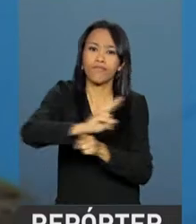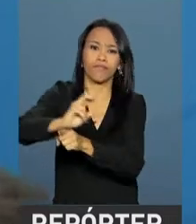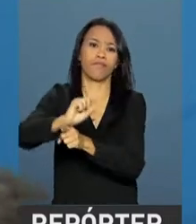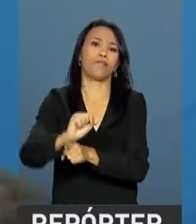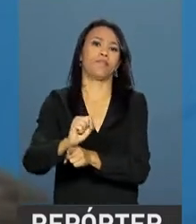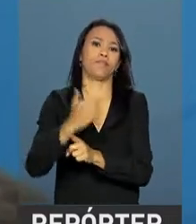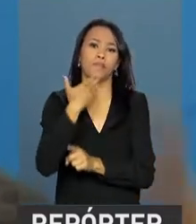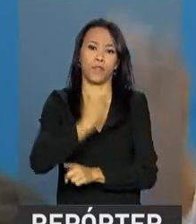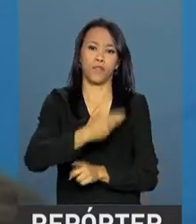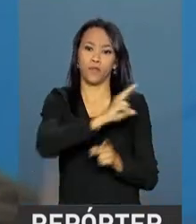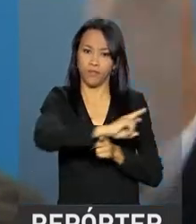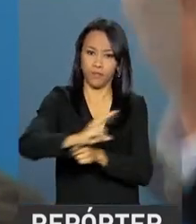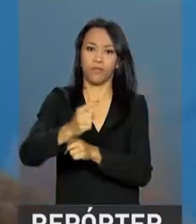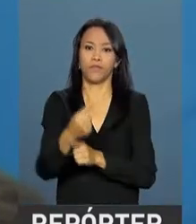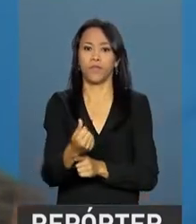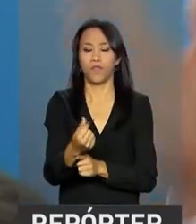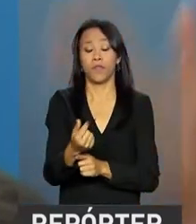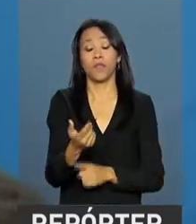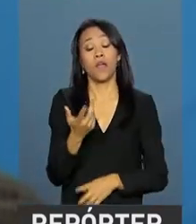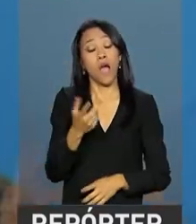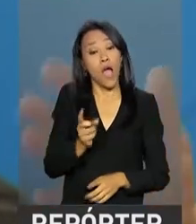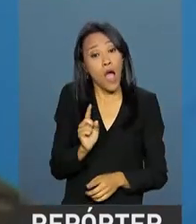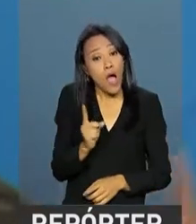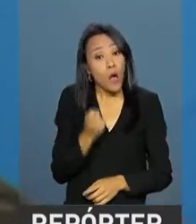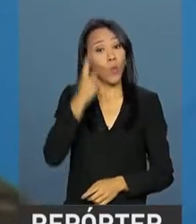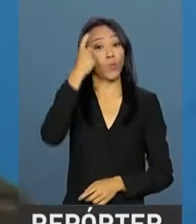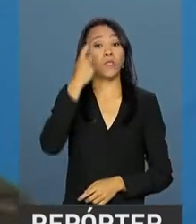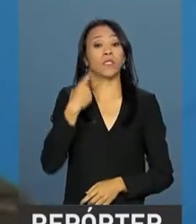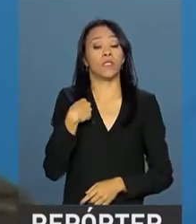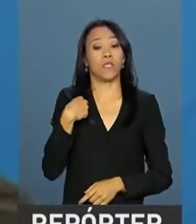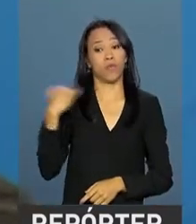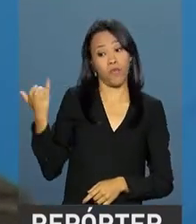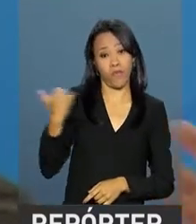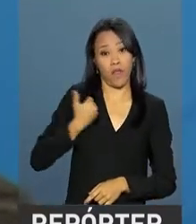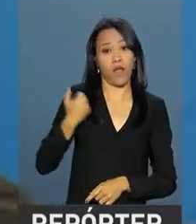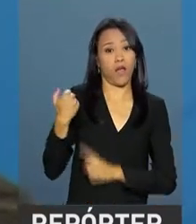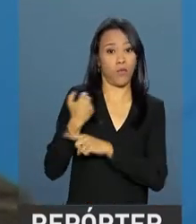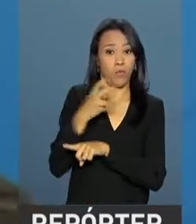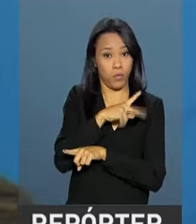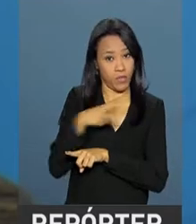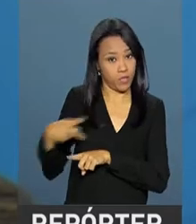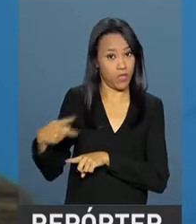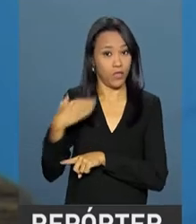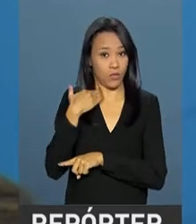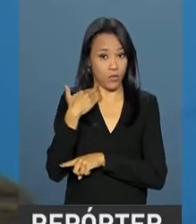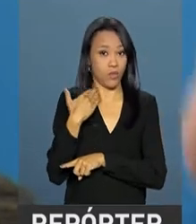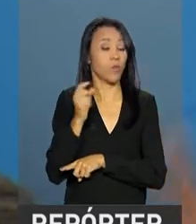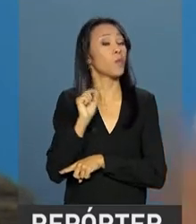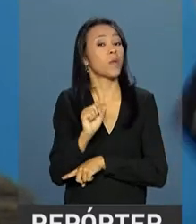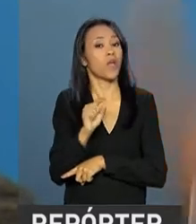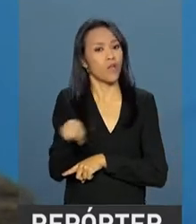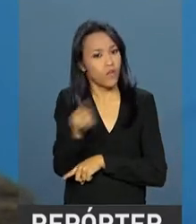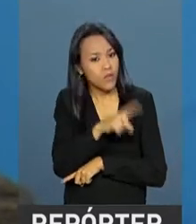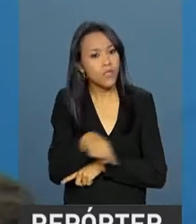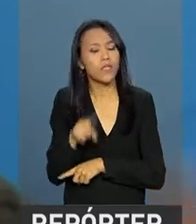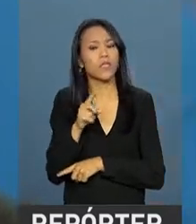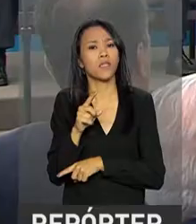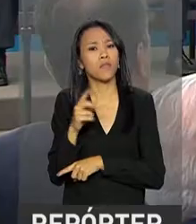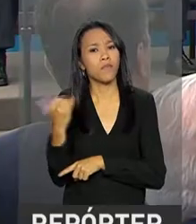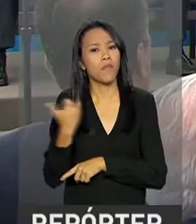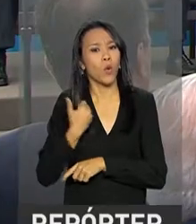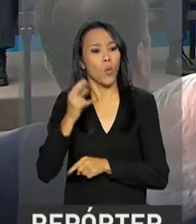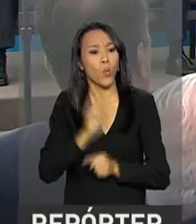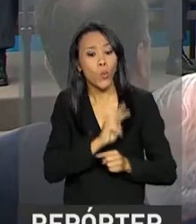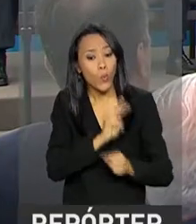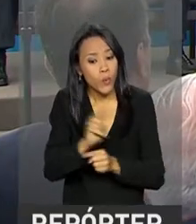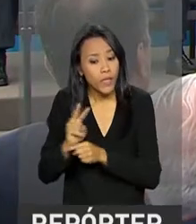inconfidência a única recomendação que me foi dada pelo presidente assumimos o banco foi cuide bem das